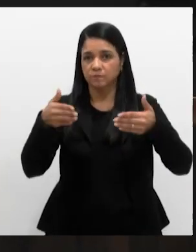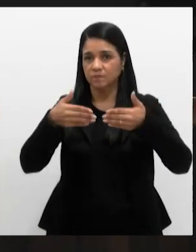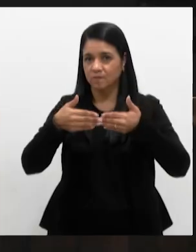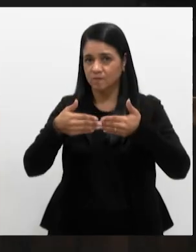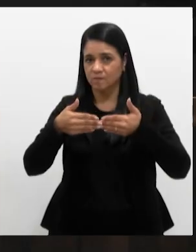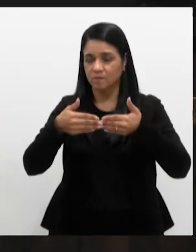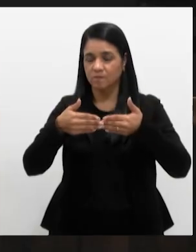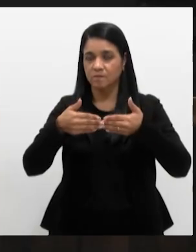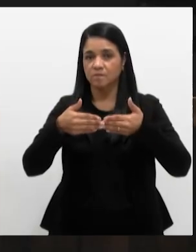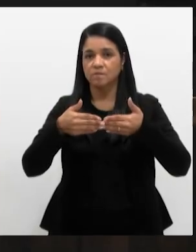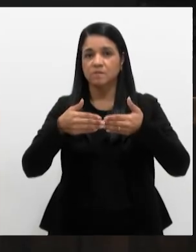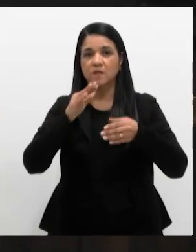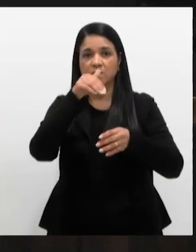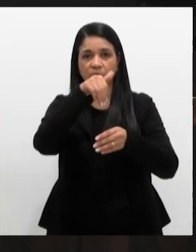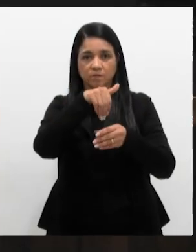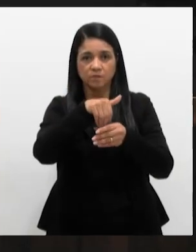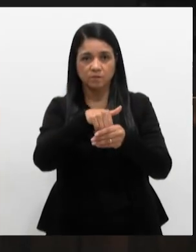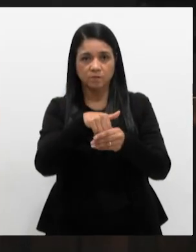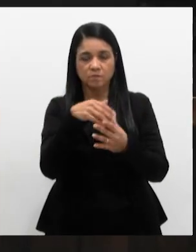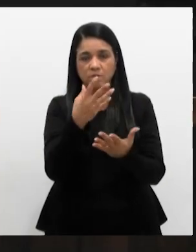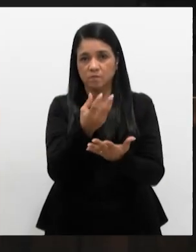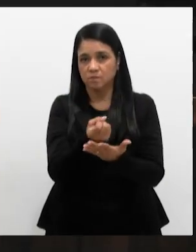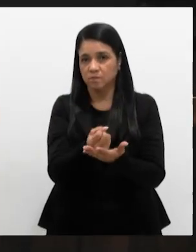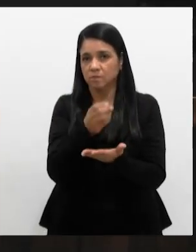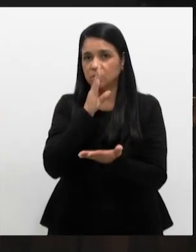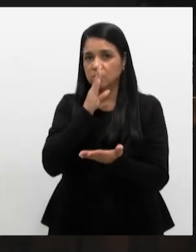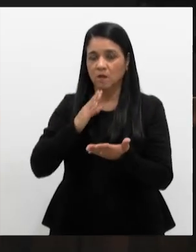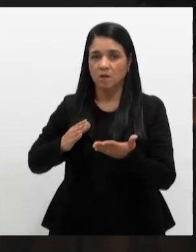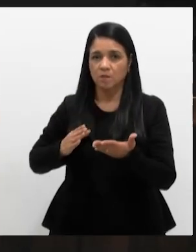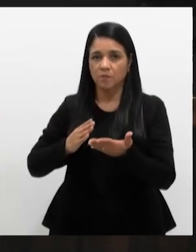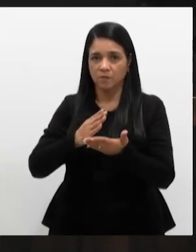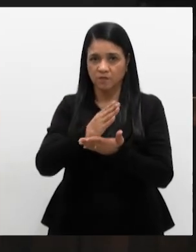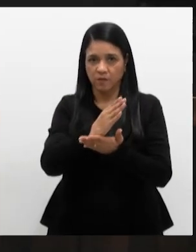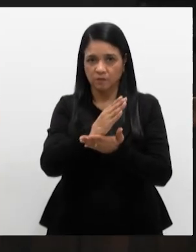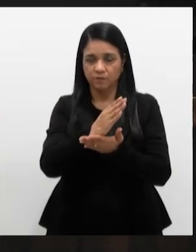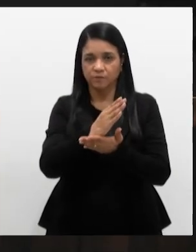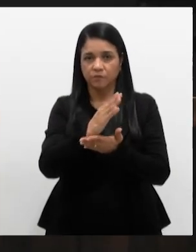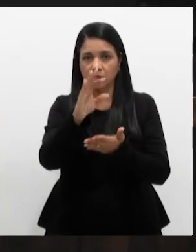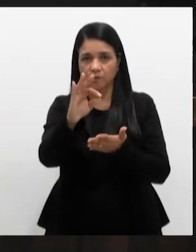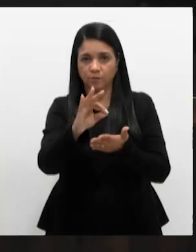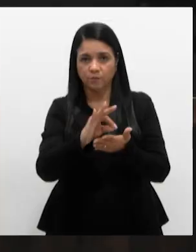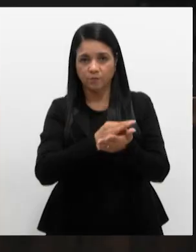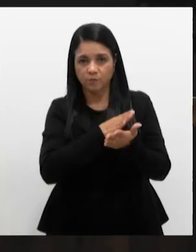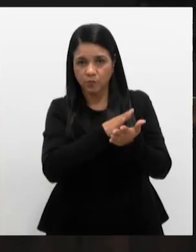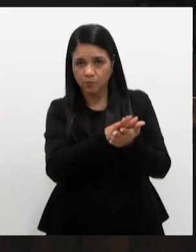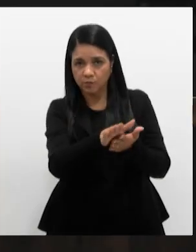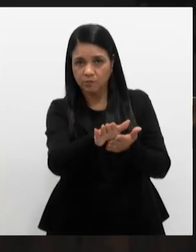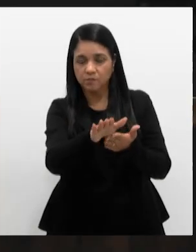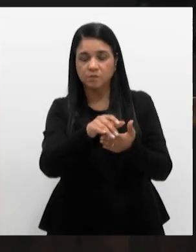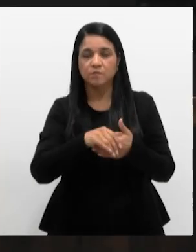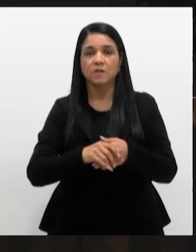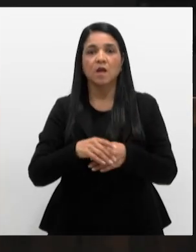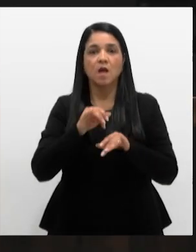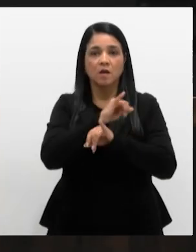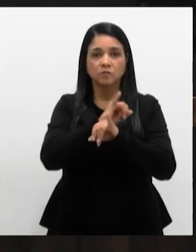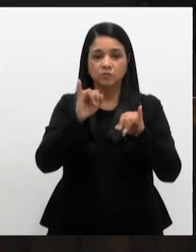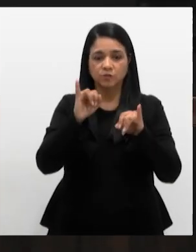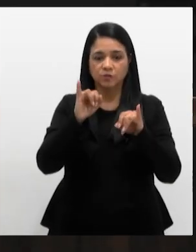encerrada a discussão. Em votação, os senhores que aprovam, permaneçam como estão. Aprovado, vai a promulgação.